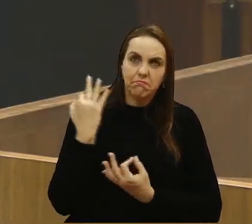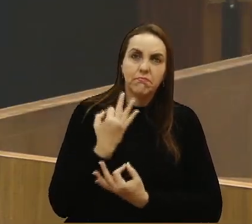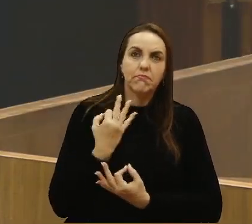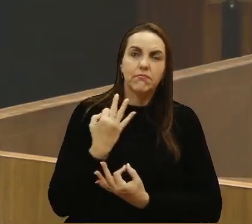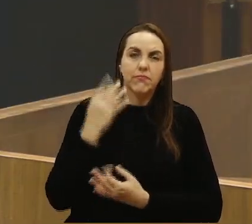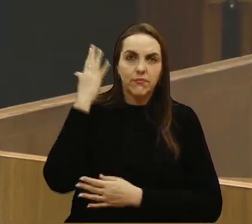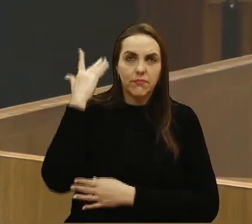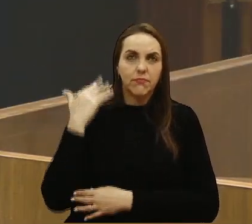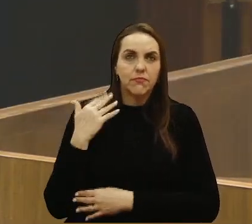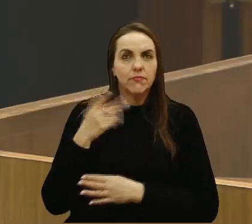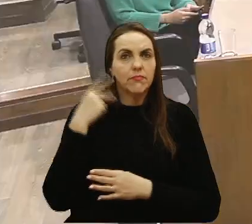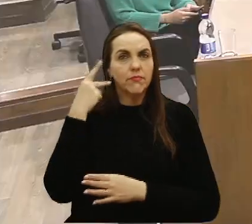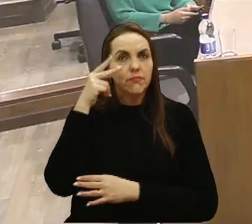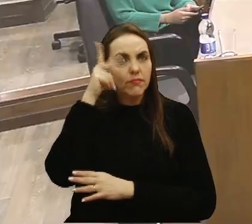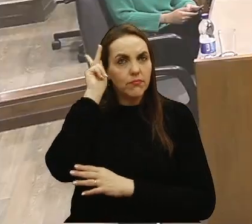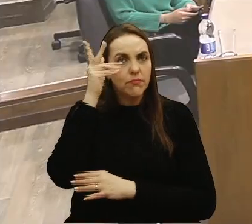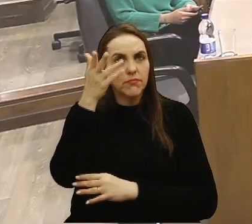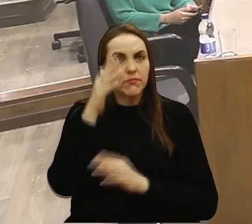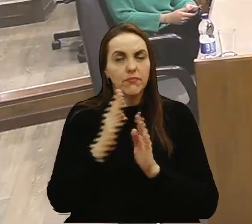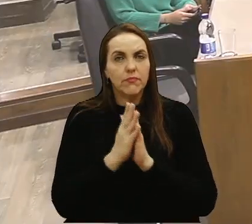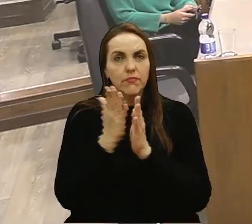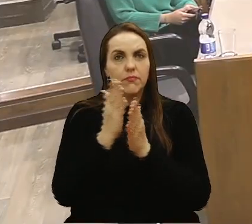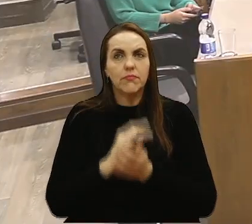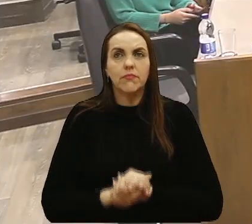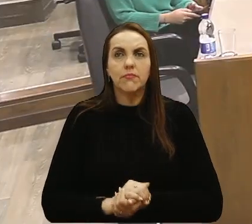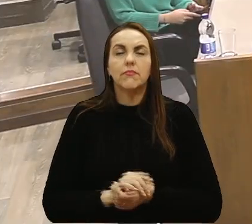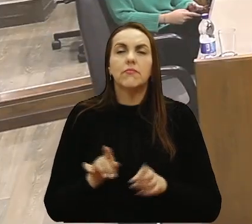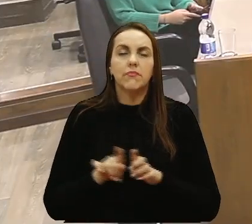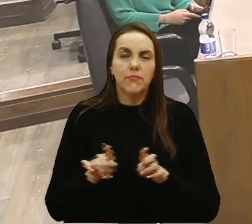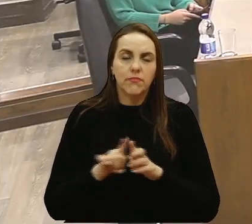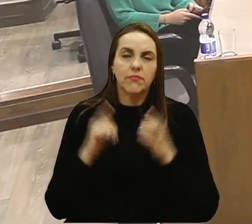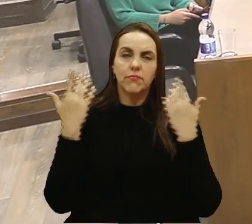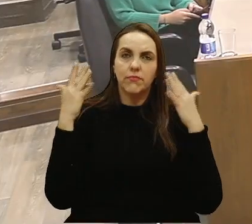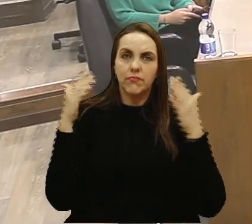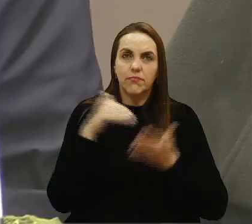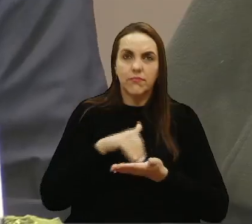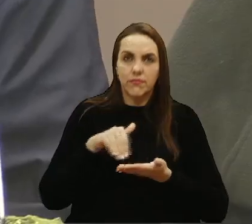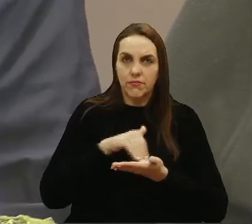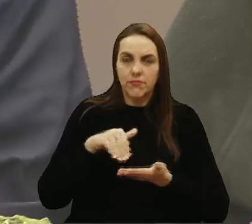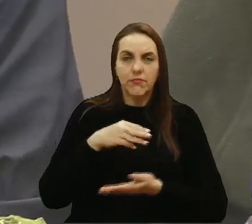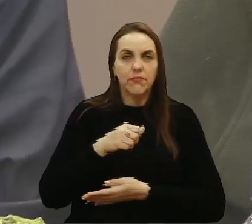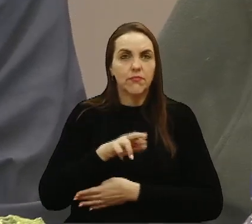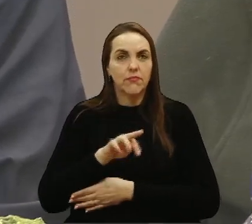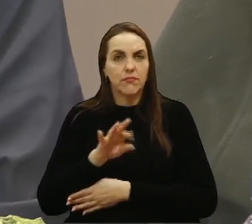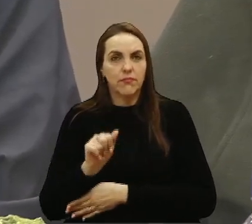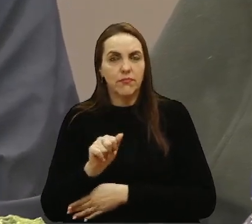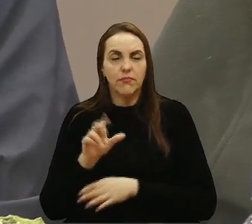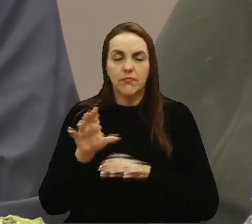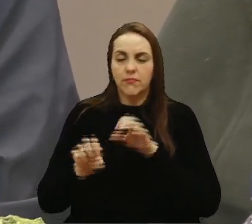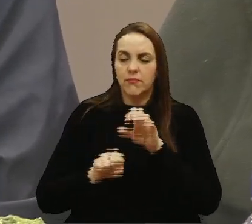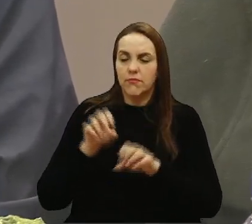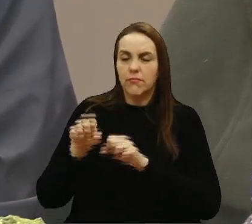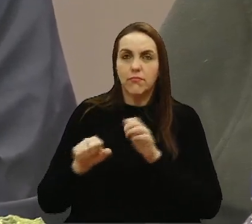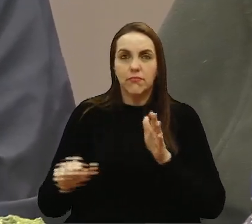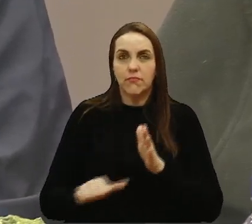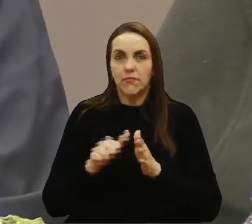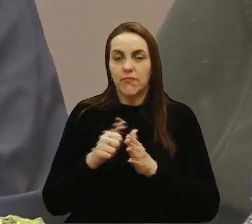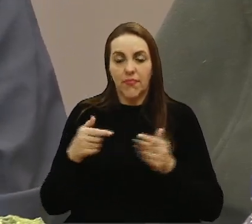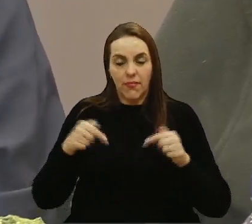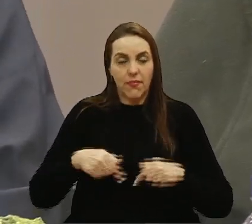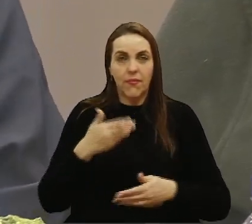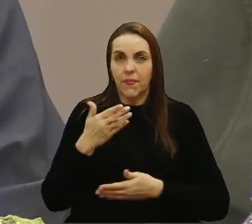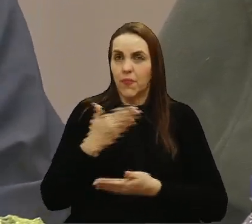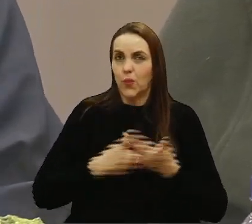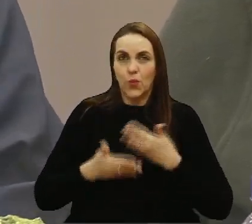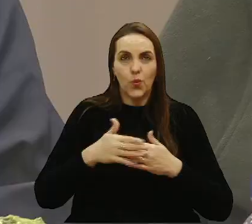Vereador Iago, por gentileza. Também parabenizar ali a secretária Marta por estar buscando, né, melhorias e dizer que aqui a gente aprende com todo mundo, né?